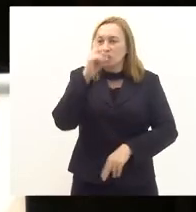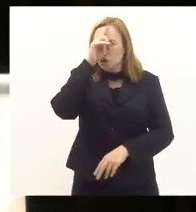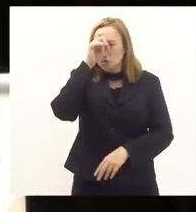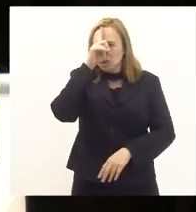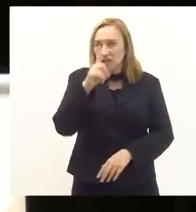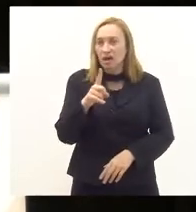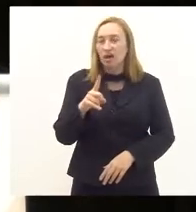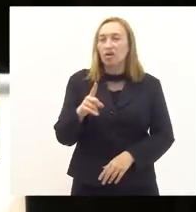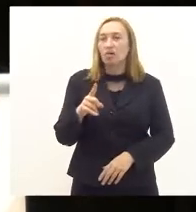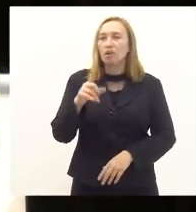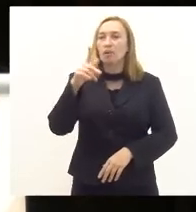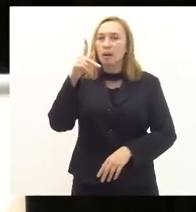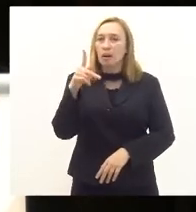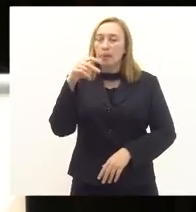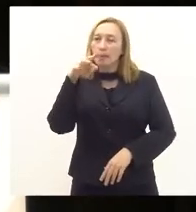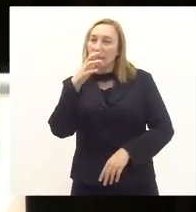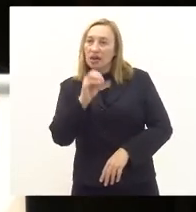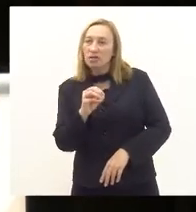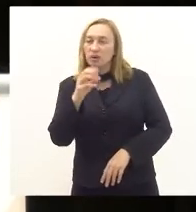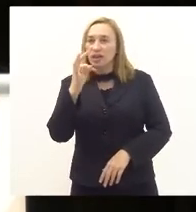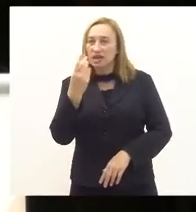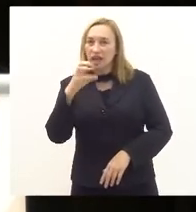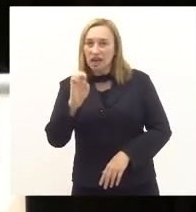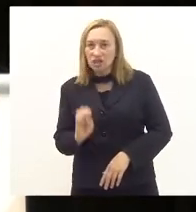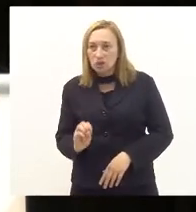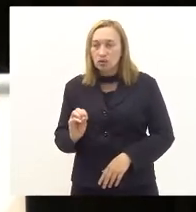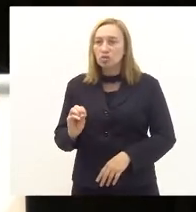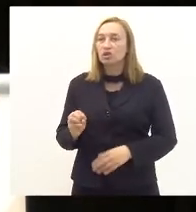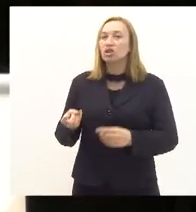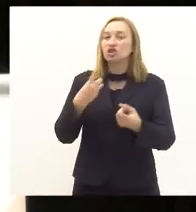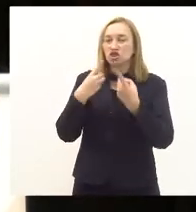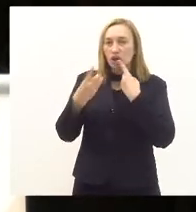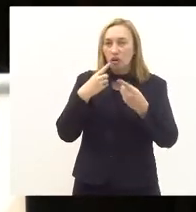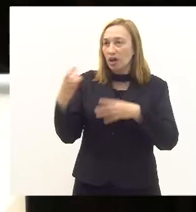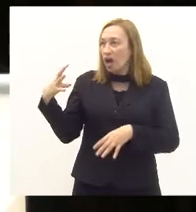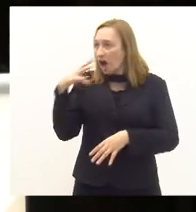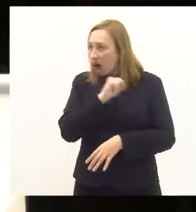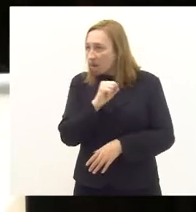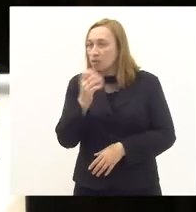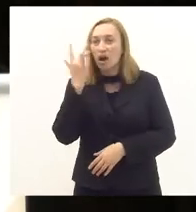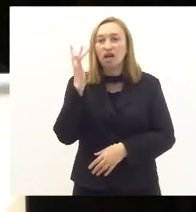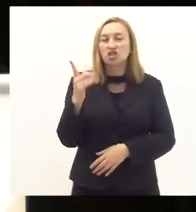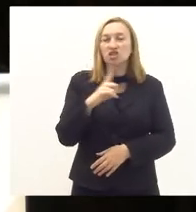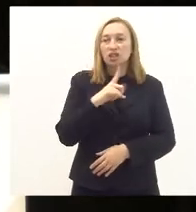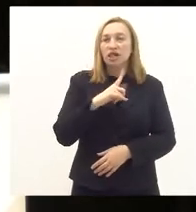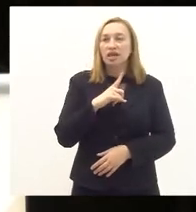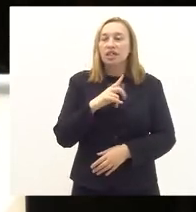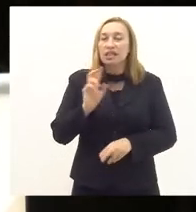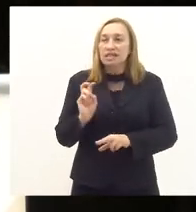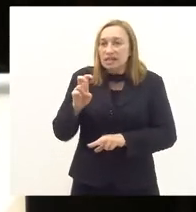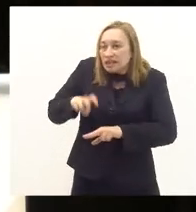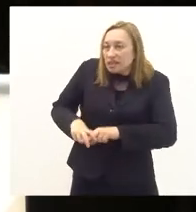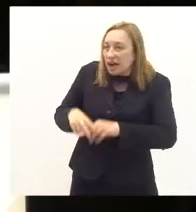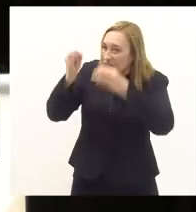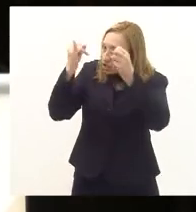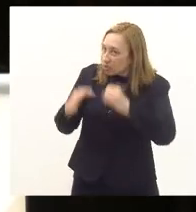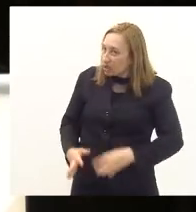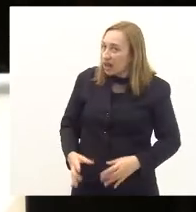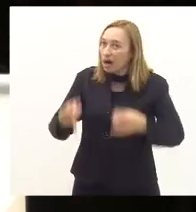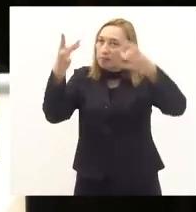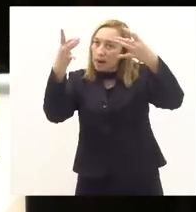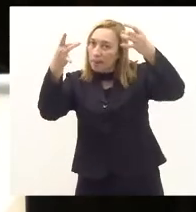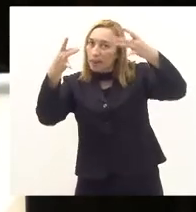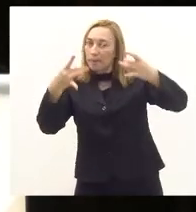Pedro Ernesto, dialoguei com os coordenadores do programa imediatamente, acho que a gente tem que sentar e esclarecer algumas